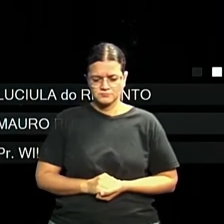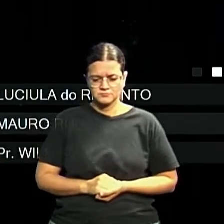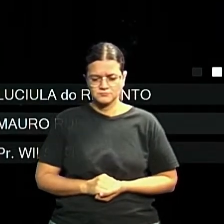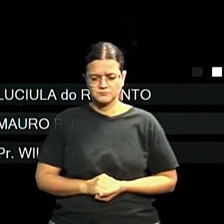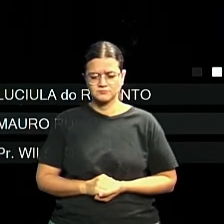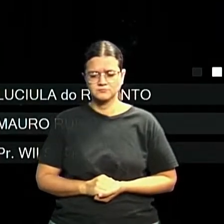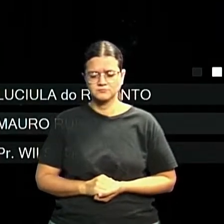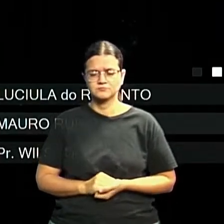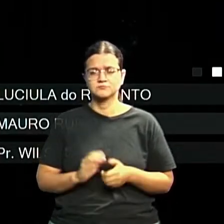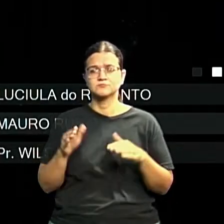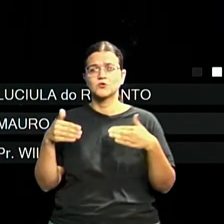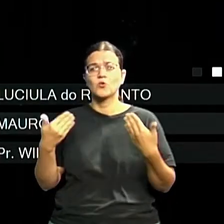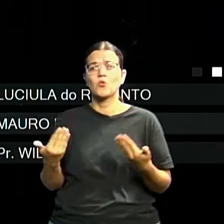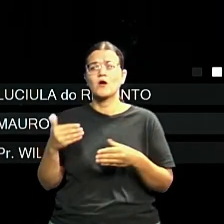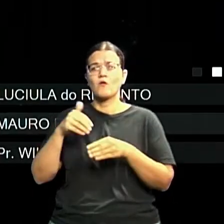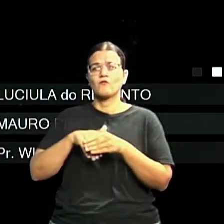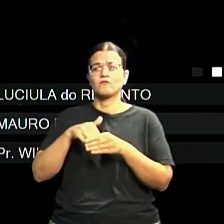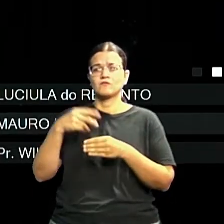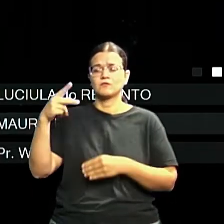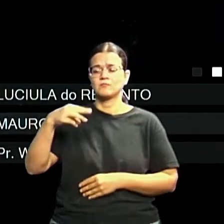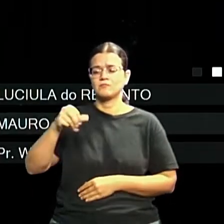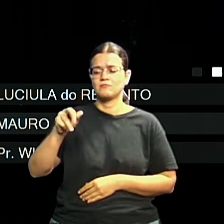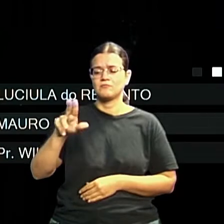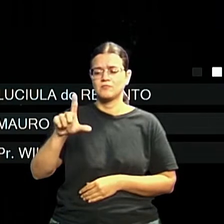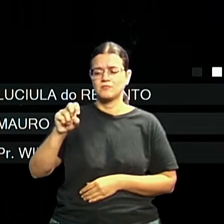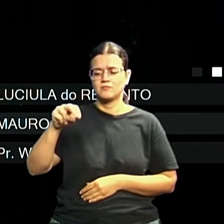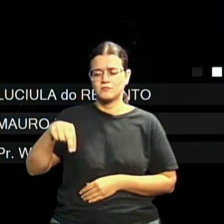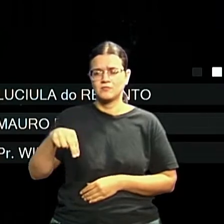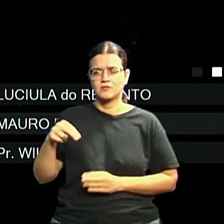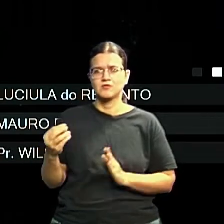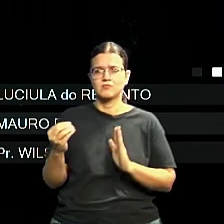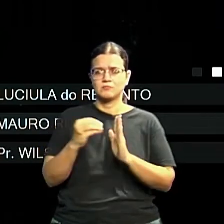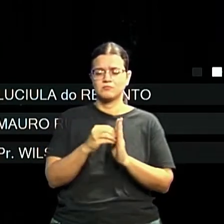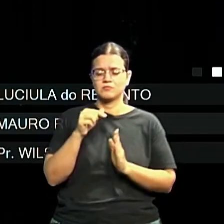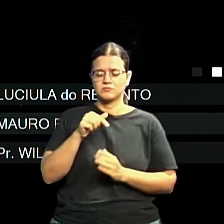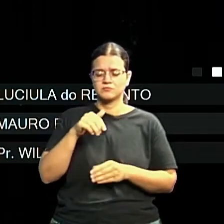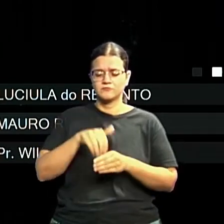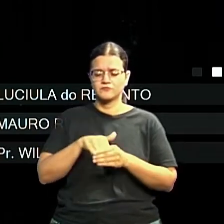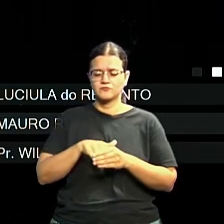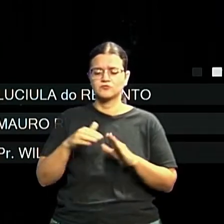Queria saber qual é o voto do vereador Marlon, para computar aqui.